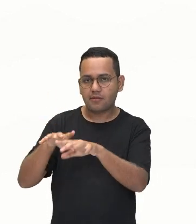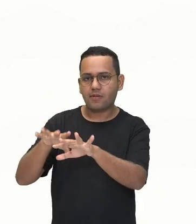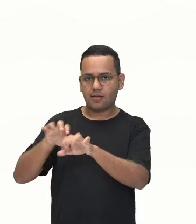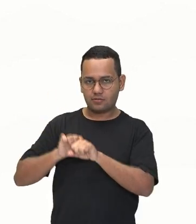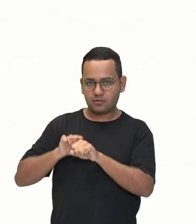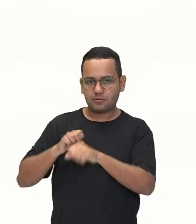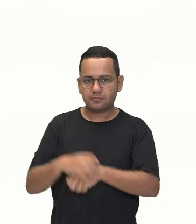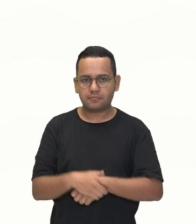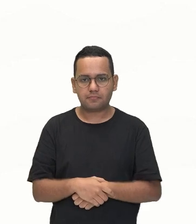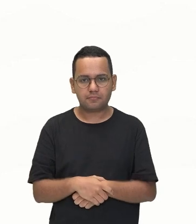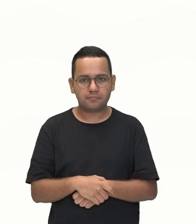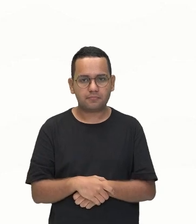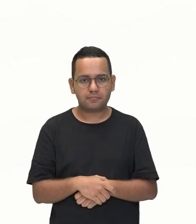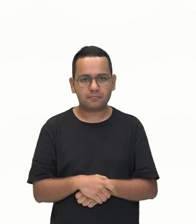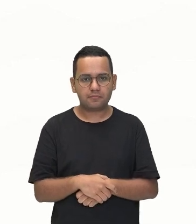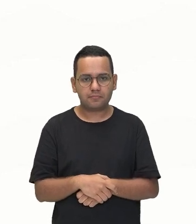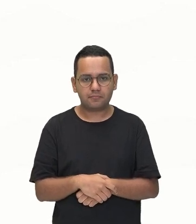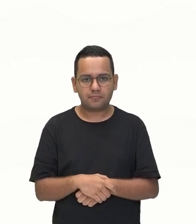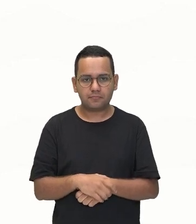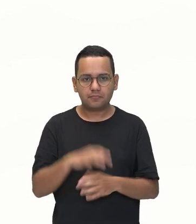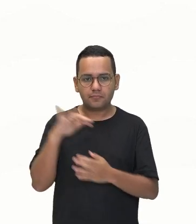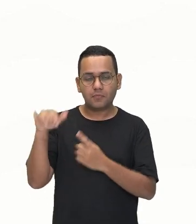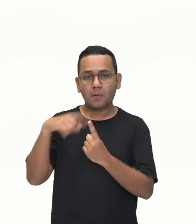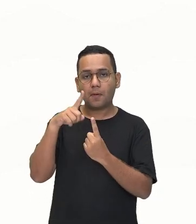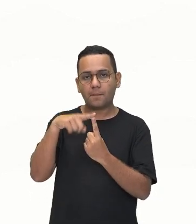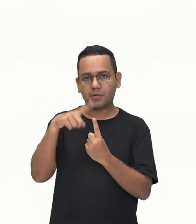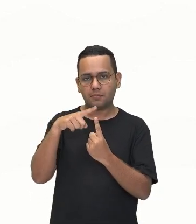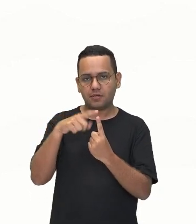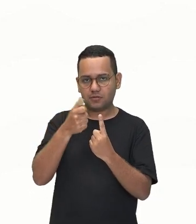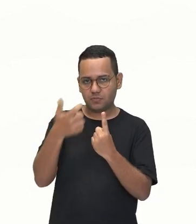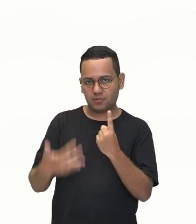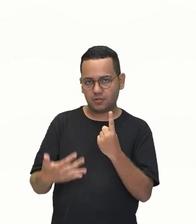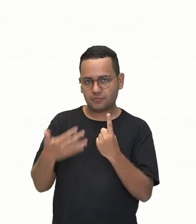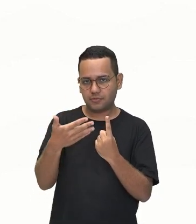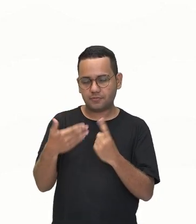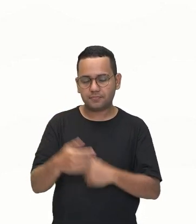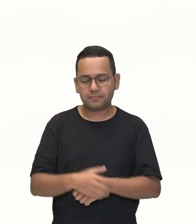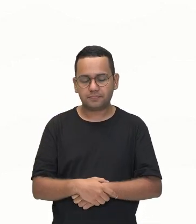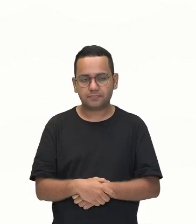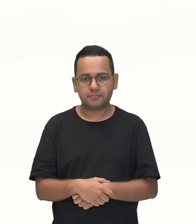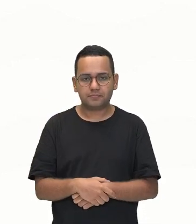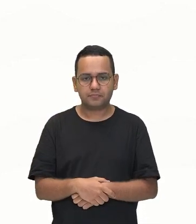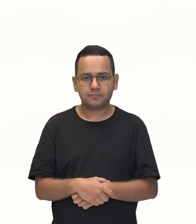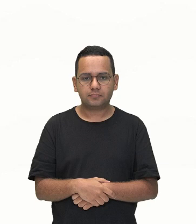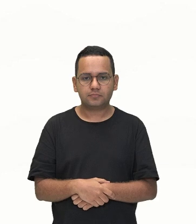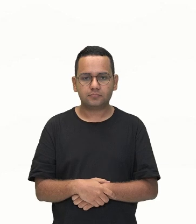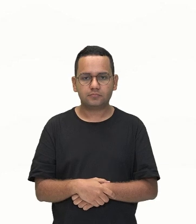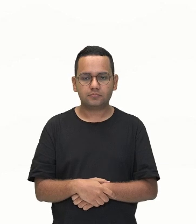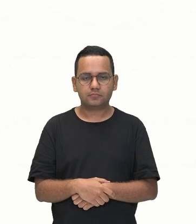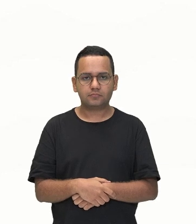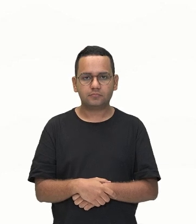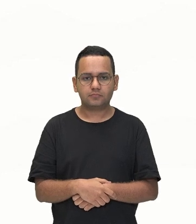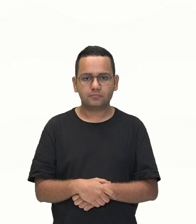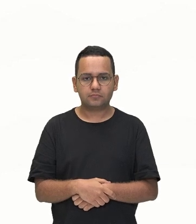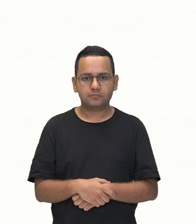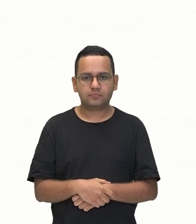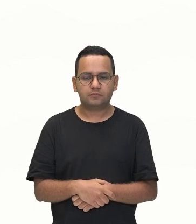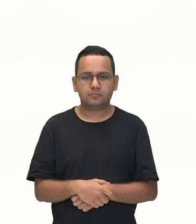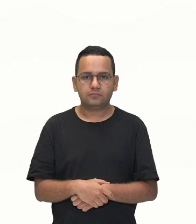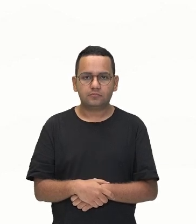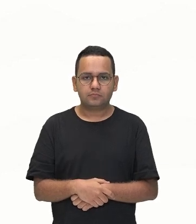Vamos iniciar aí com a primeira lei, que é a lei do uso e desuso, né? Nessa lei, as